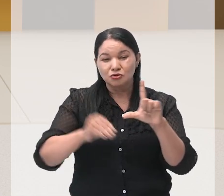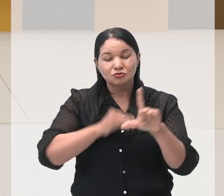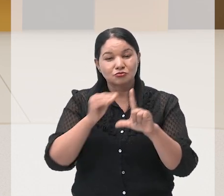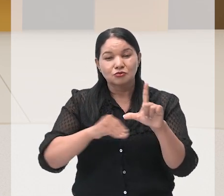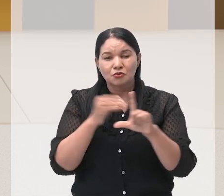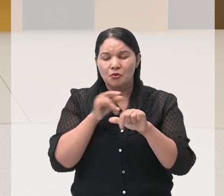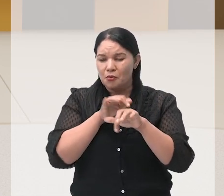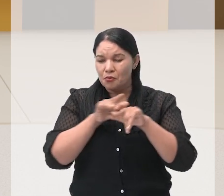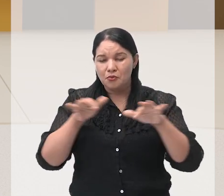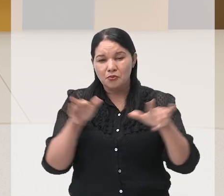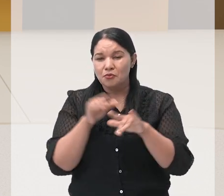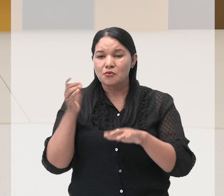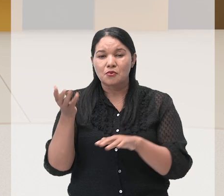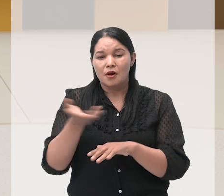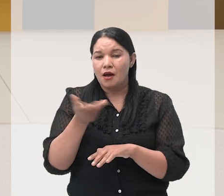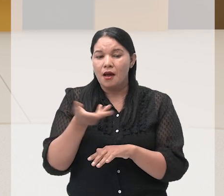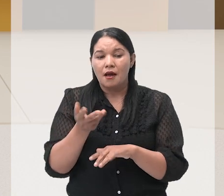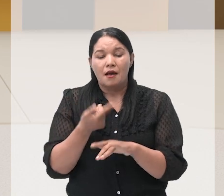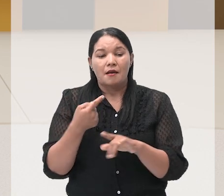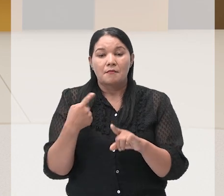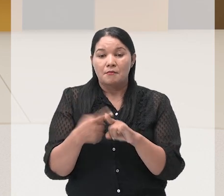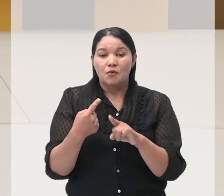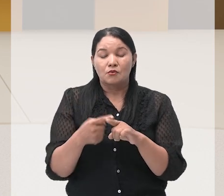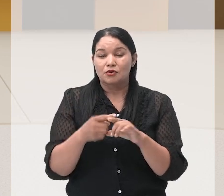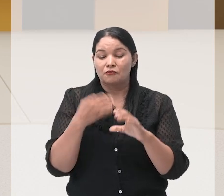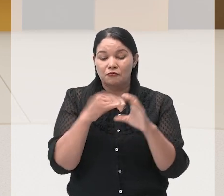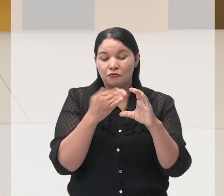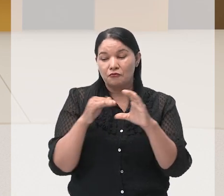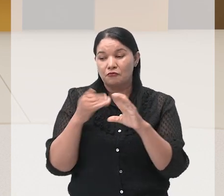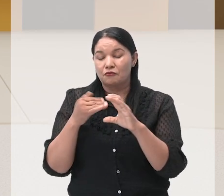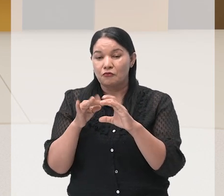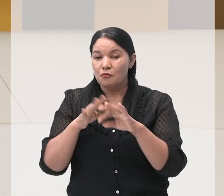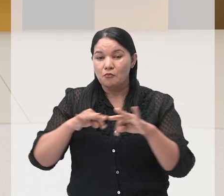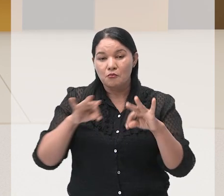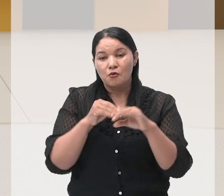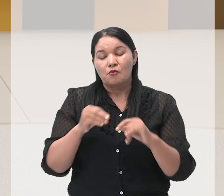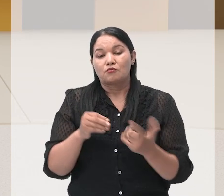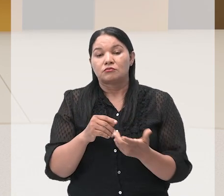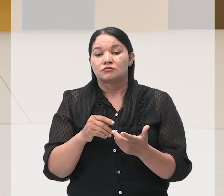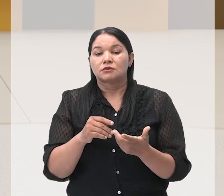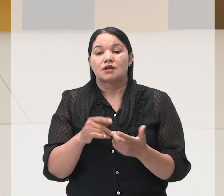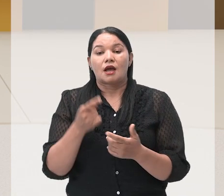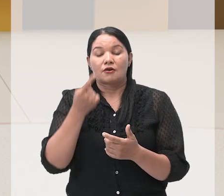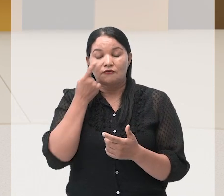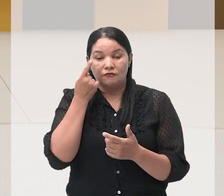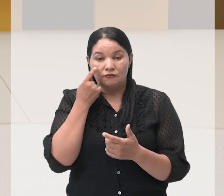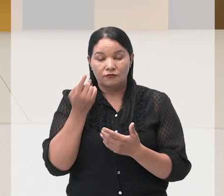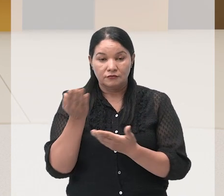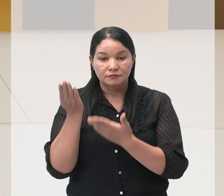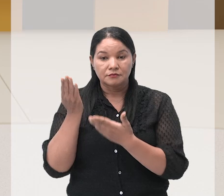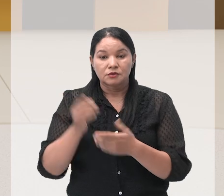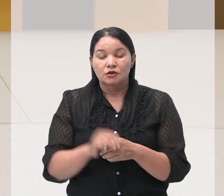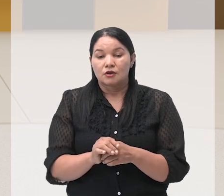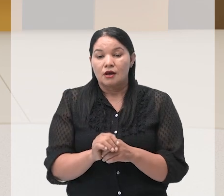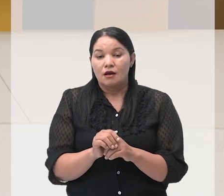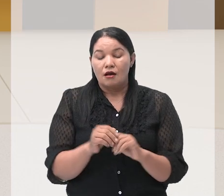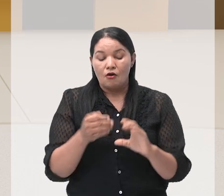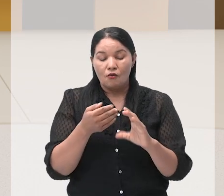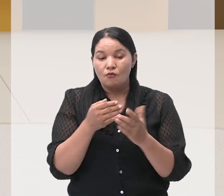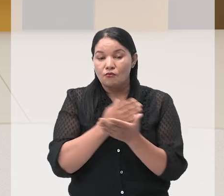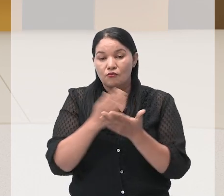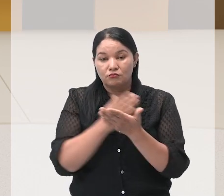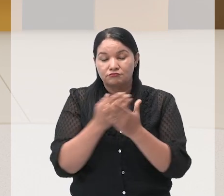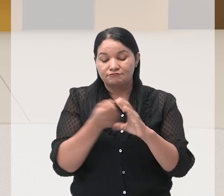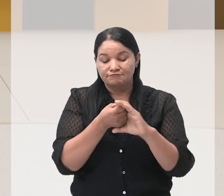são enviadas para diversas pessoas. Então, nós trouxemos aqui várias características